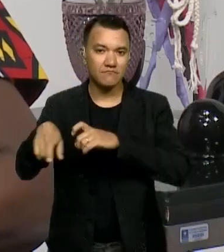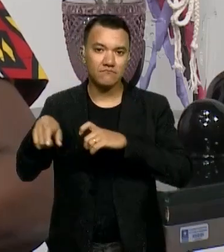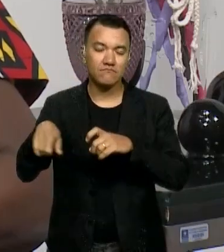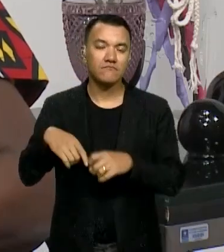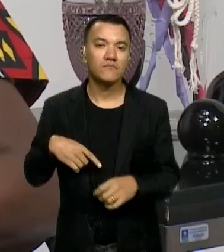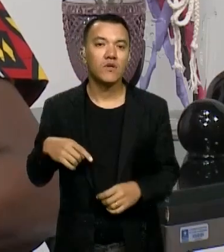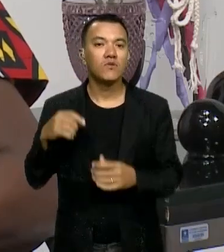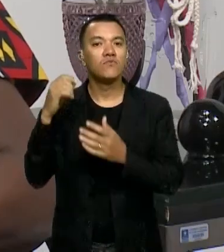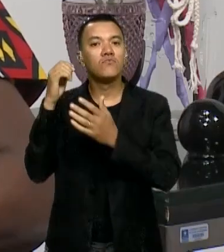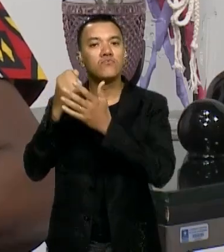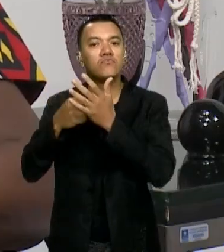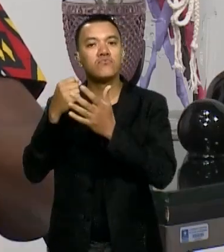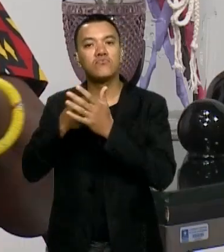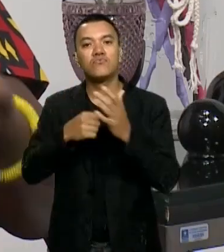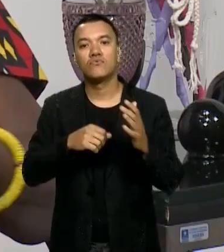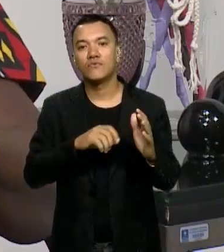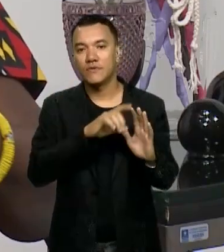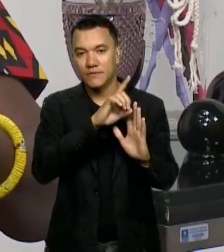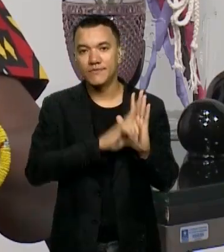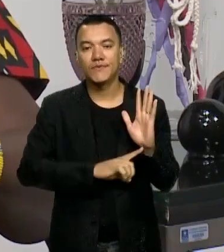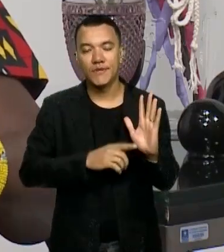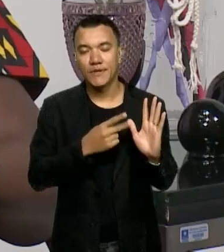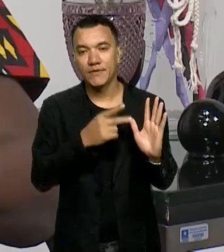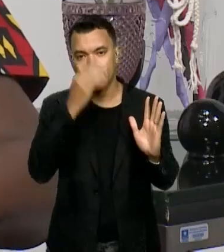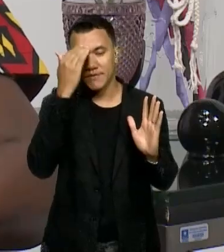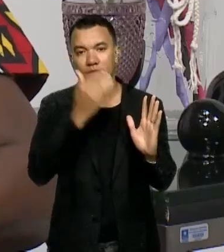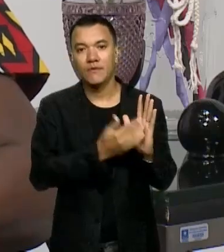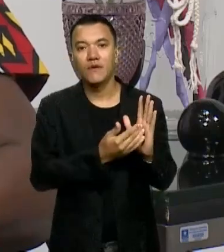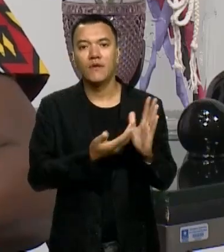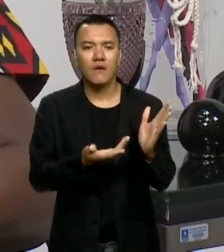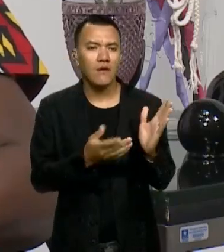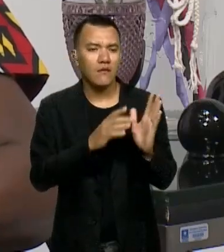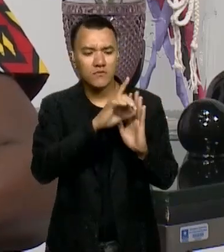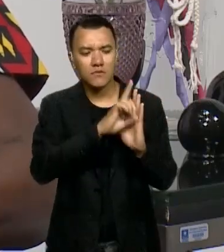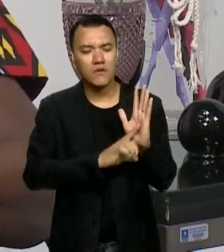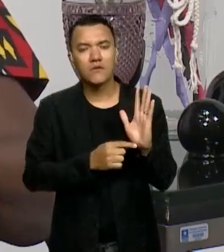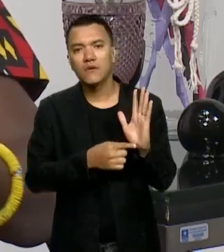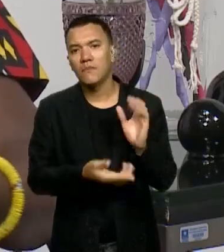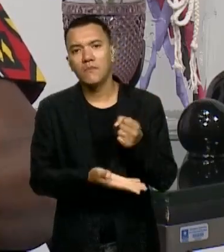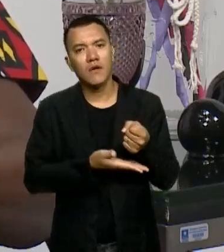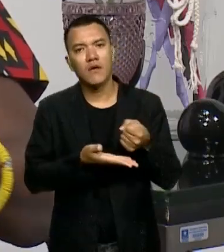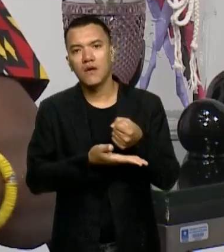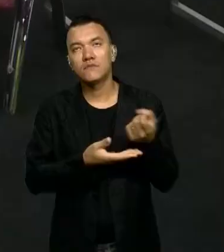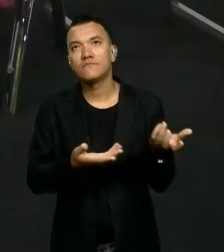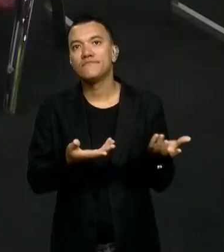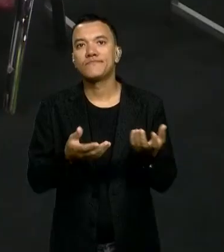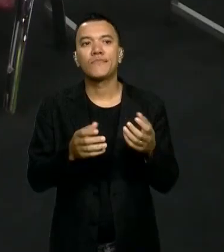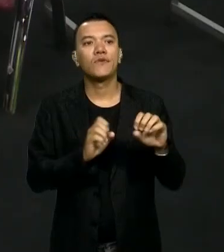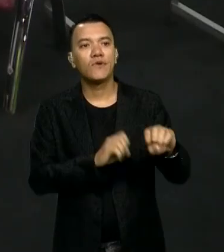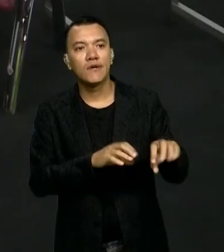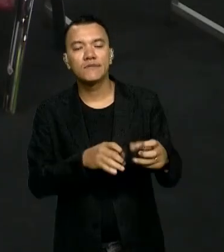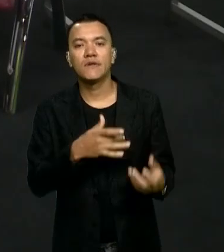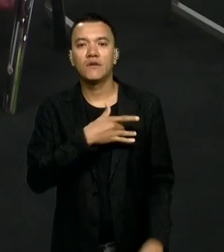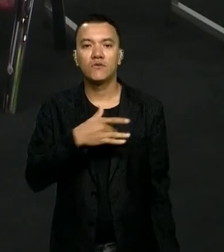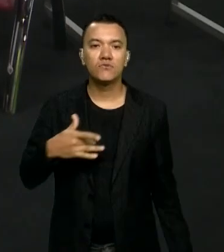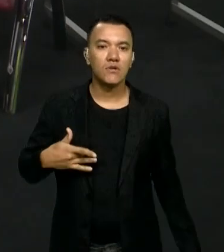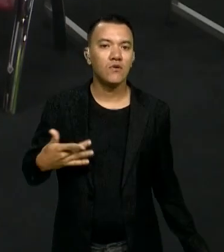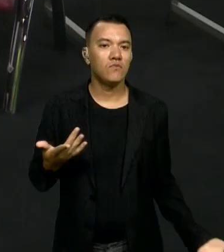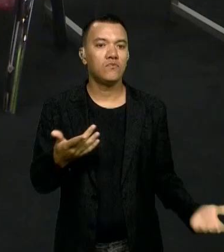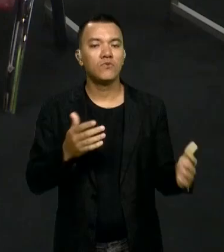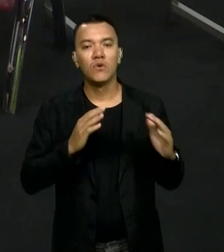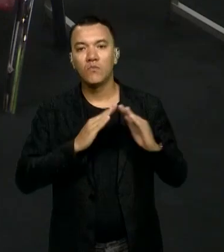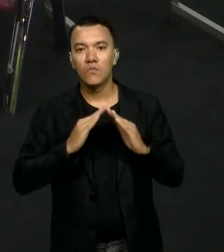pelo seu direito, trabalho por de acesso resistência, né? ao direito básico, né? Educação, saúde, moradia. Nós